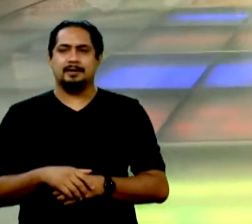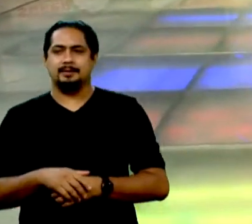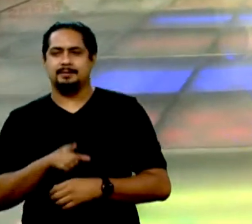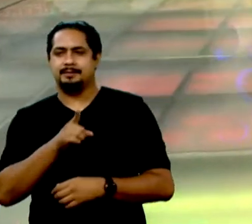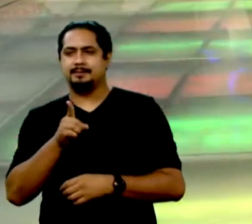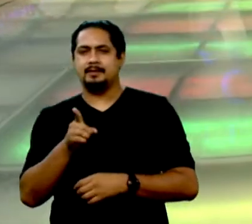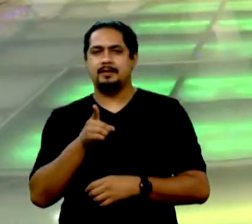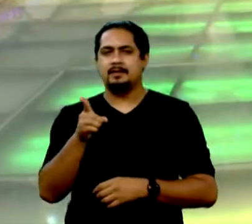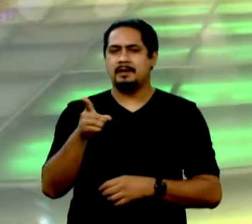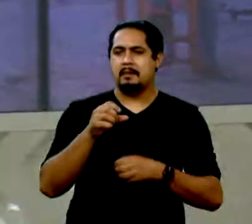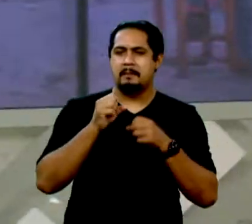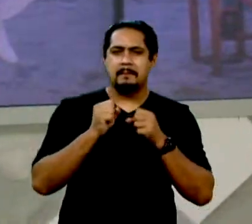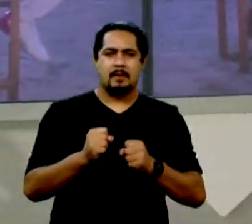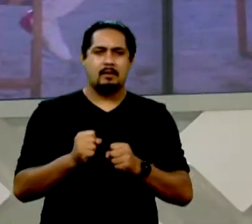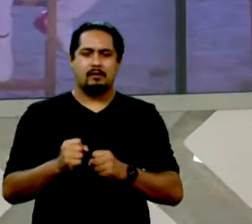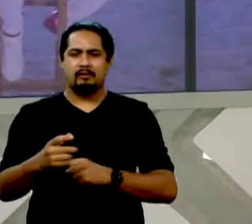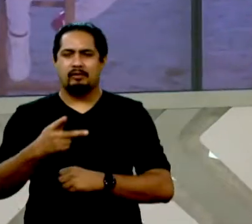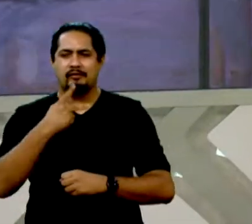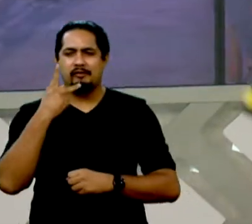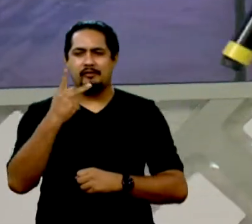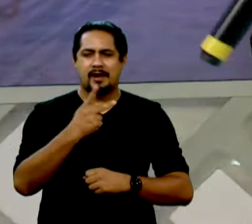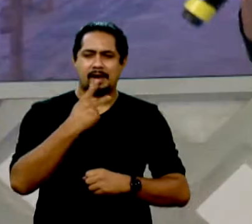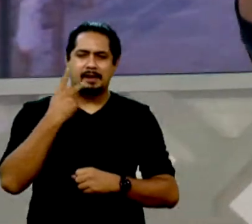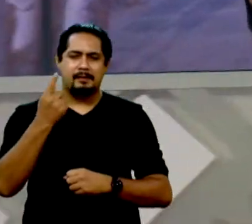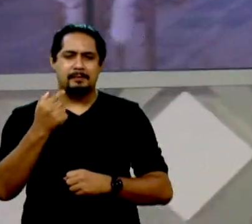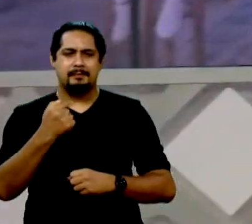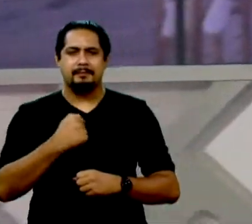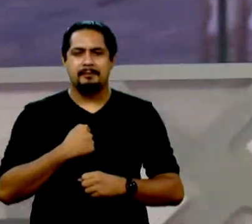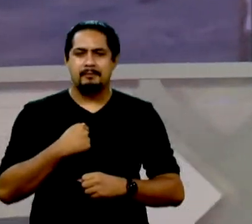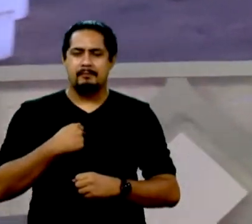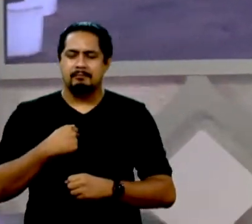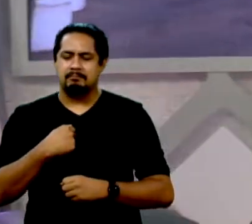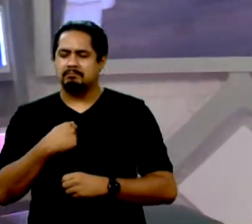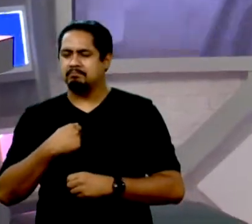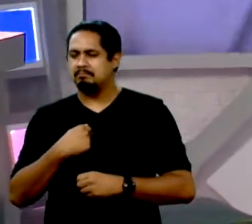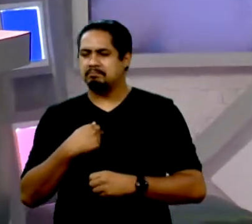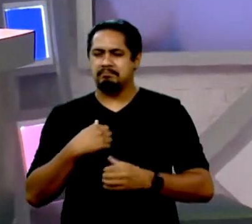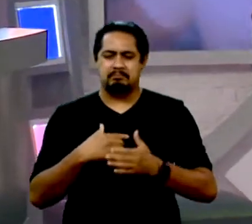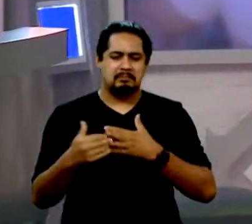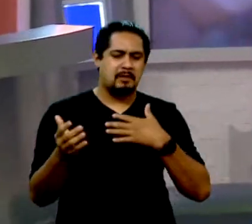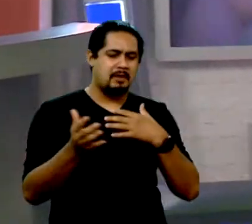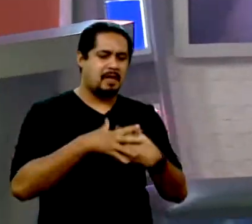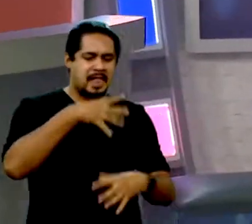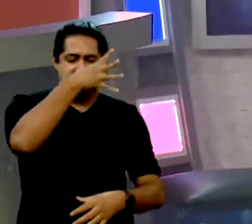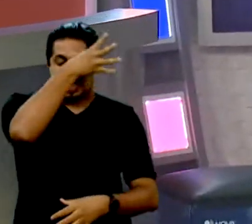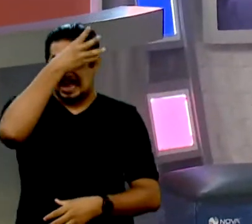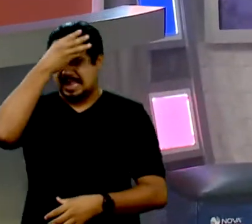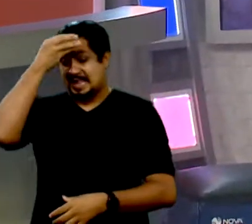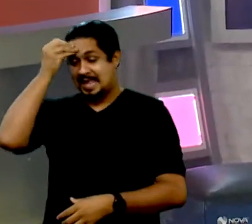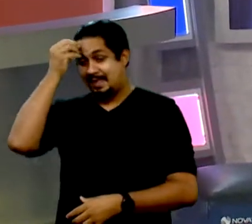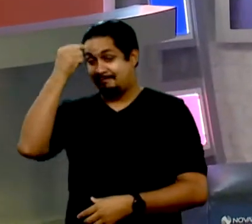Você pode até dizer da boca pra fora que vai me esquecer.